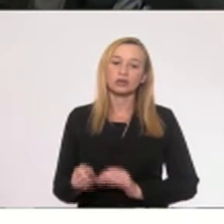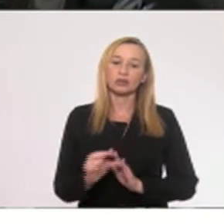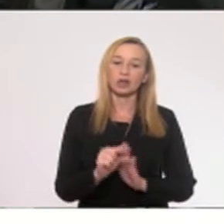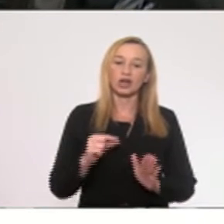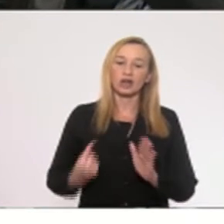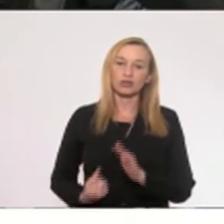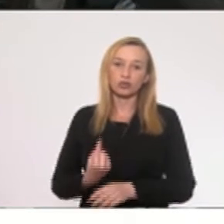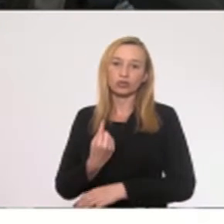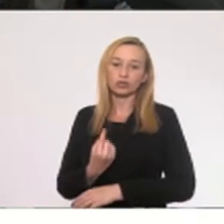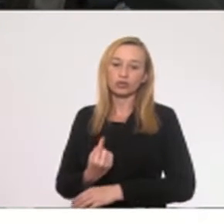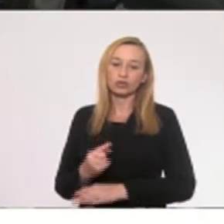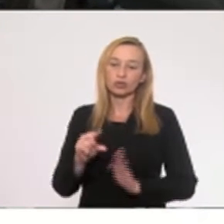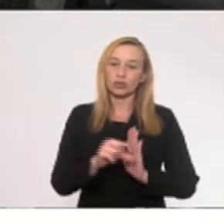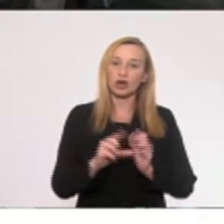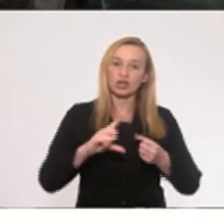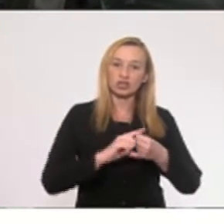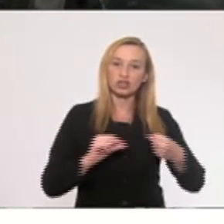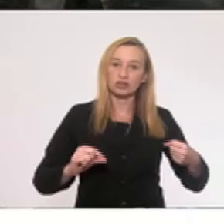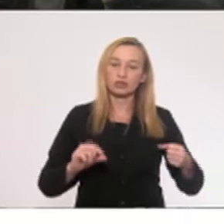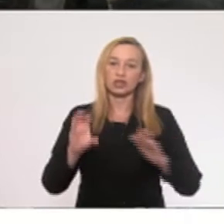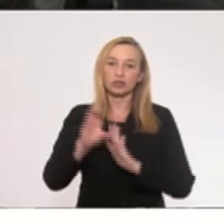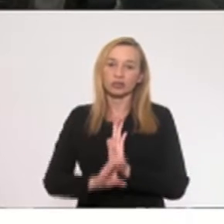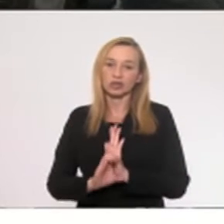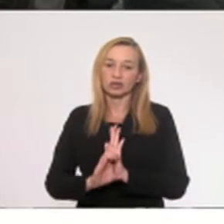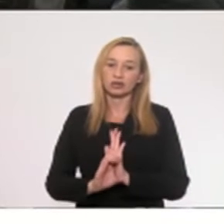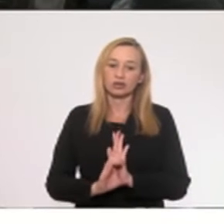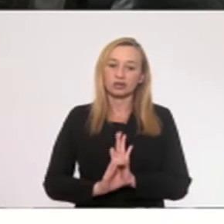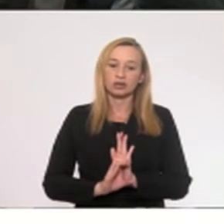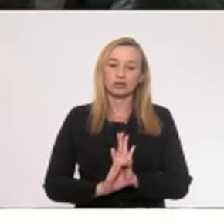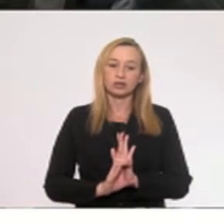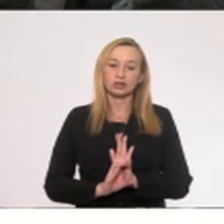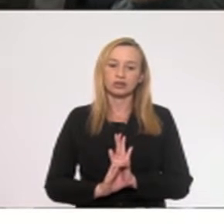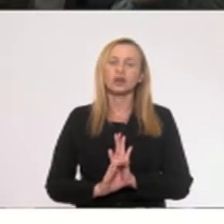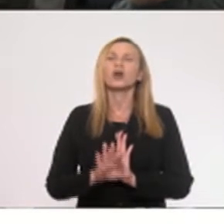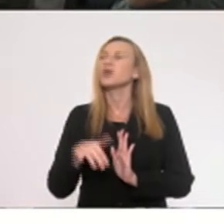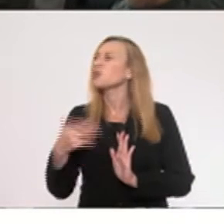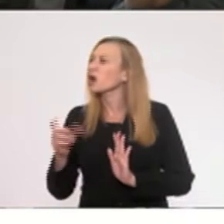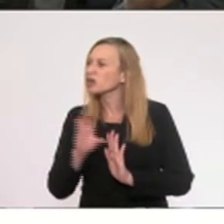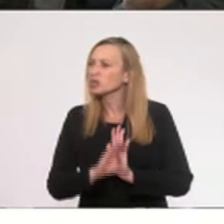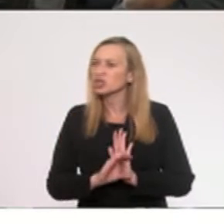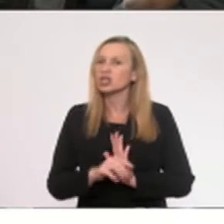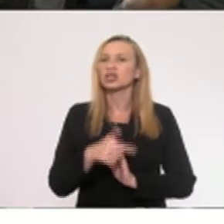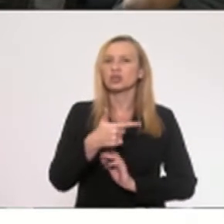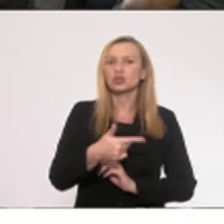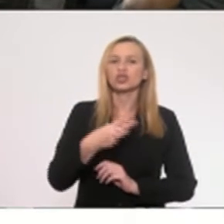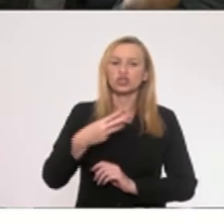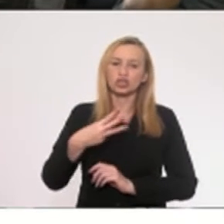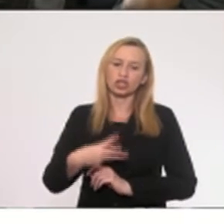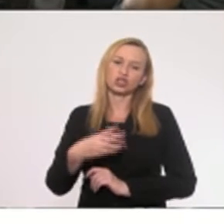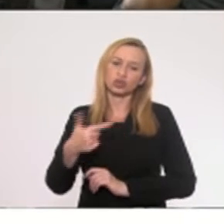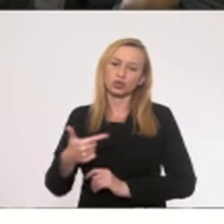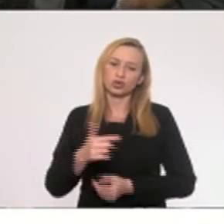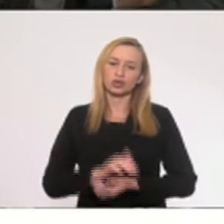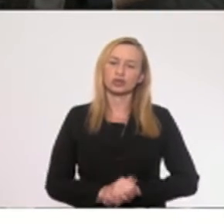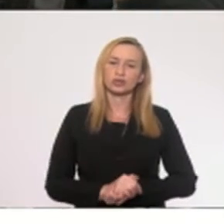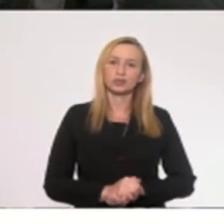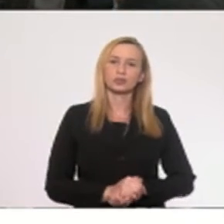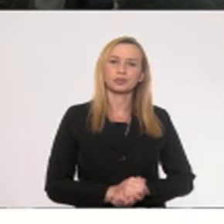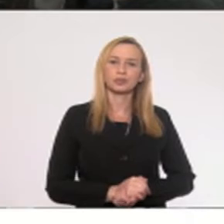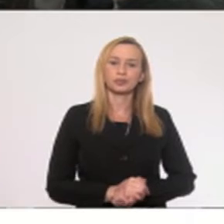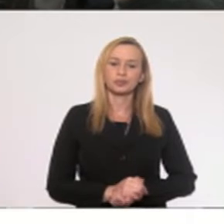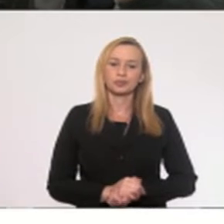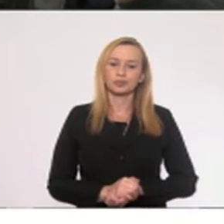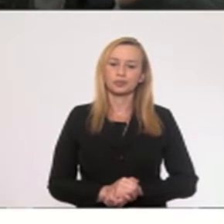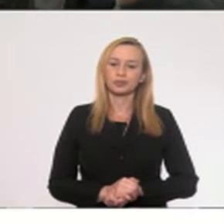único daquele artigo, daquela emenda do... Qual emenda? 232. Deputado Rodrigo